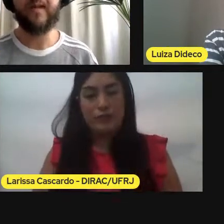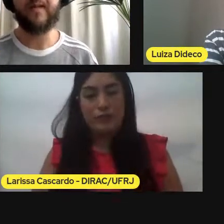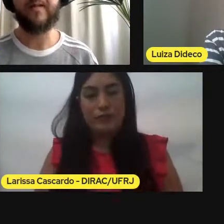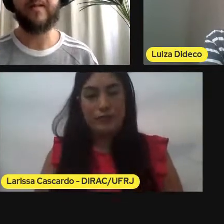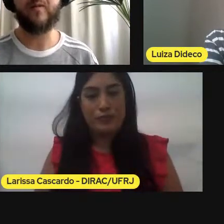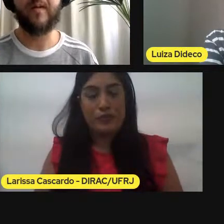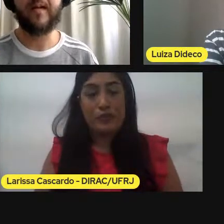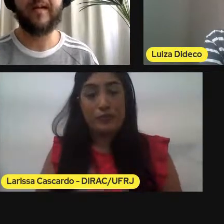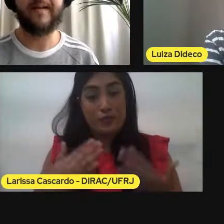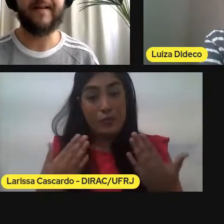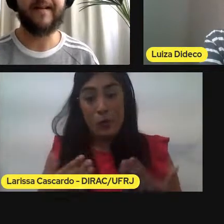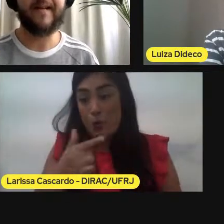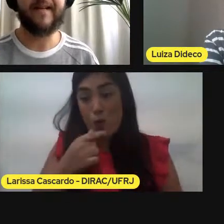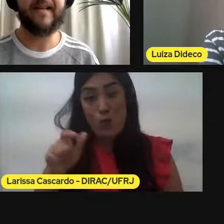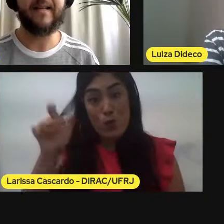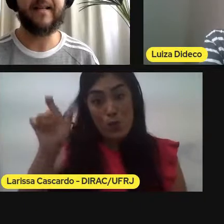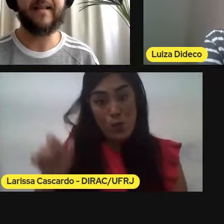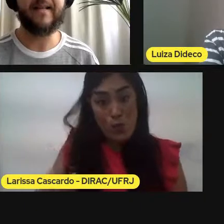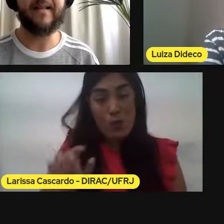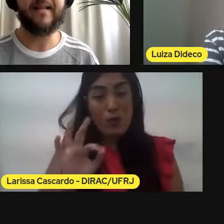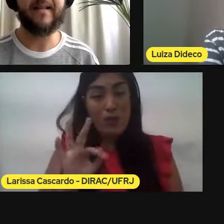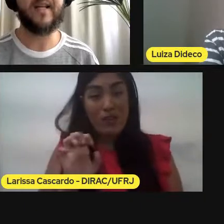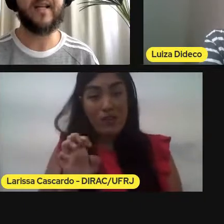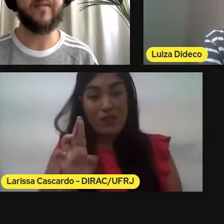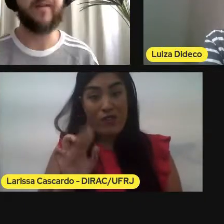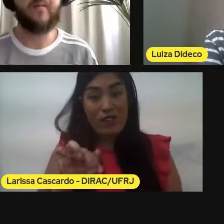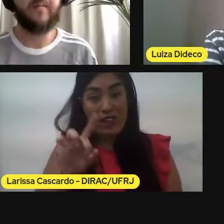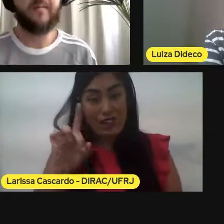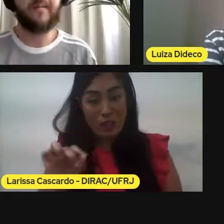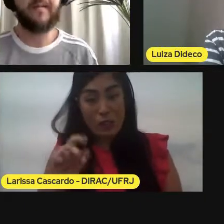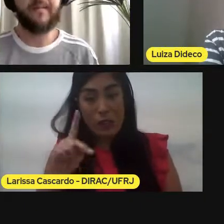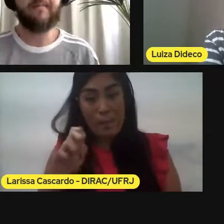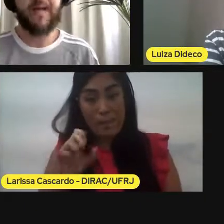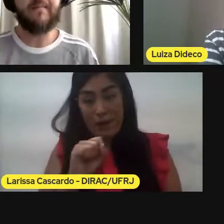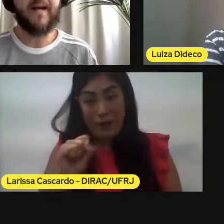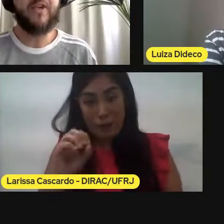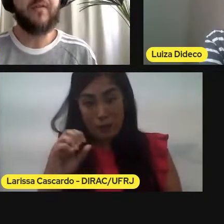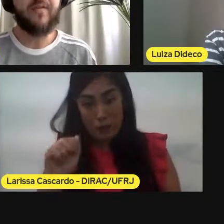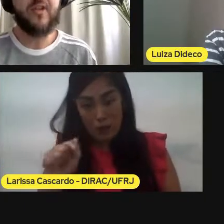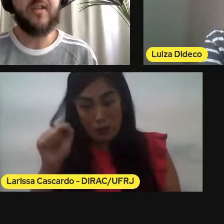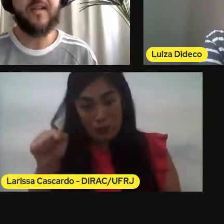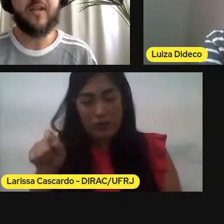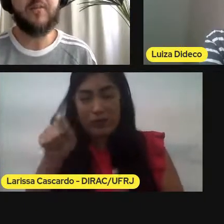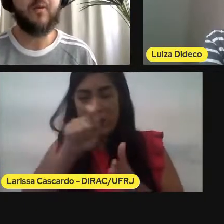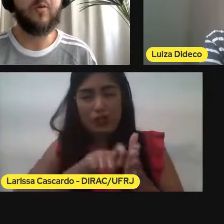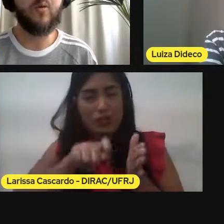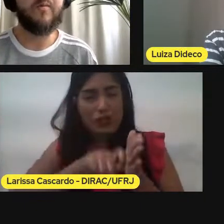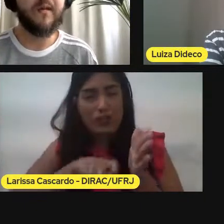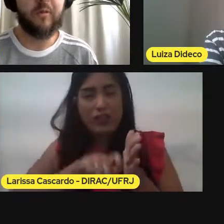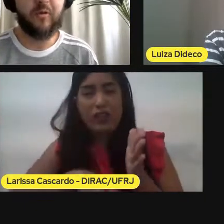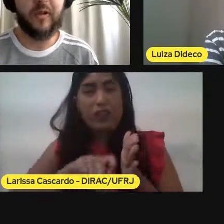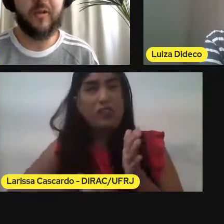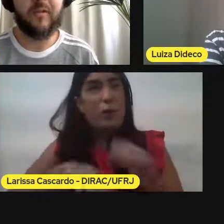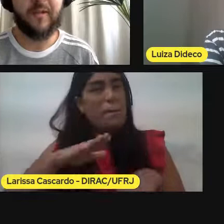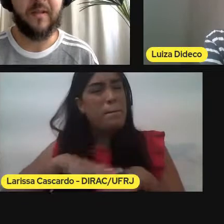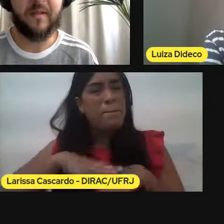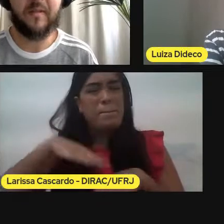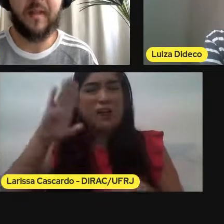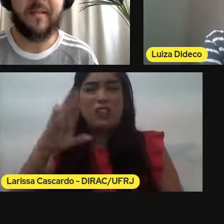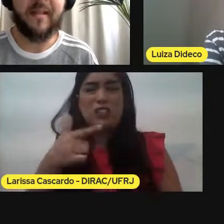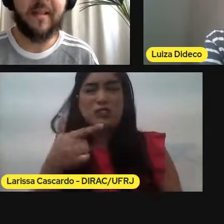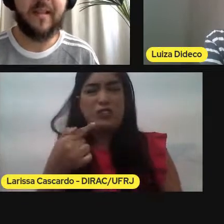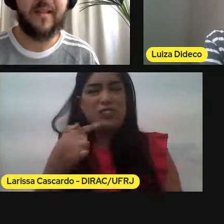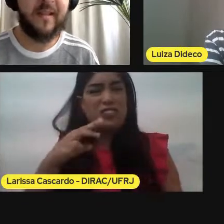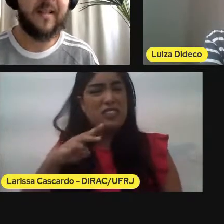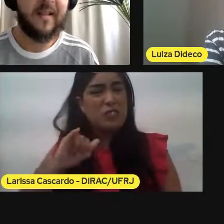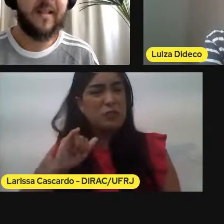O Fernando Pessoa, ele escreveu para mais de 27 mil documentos durante a vida.